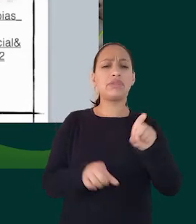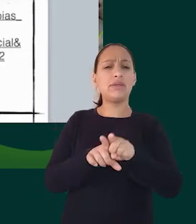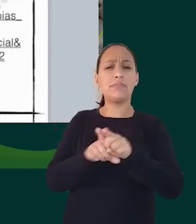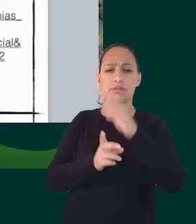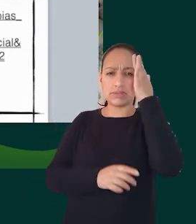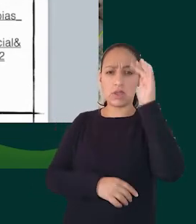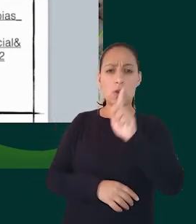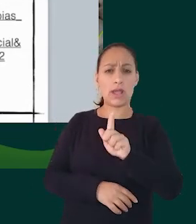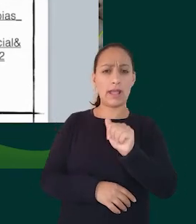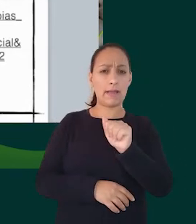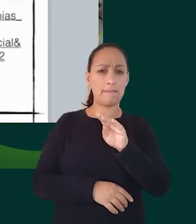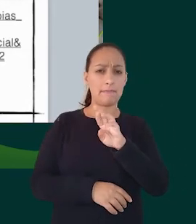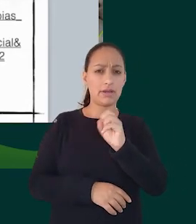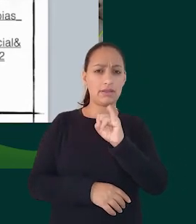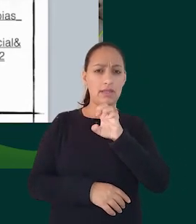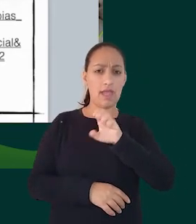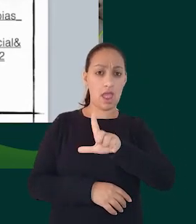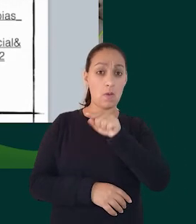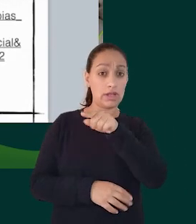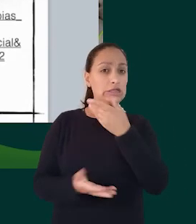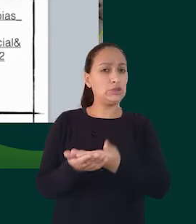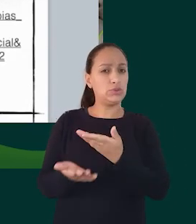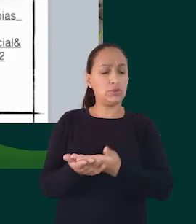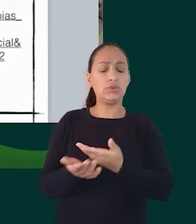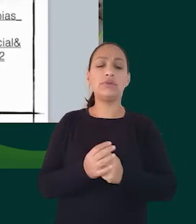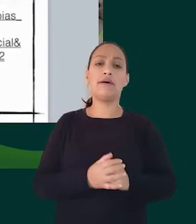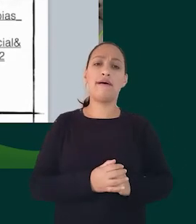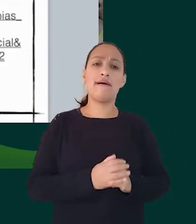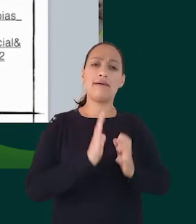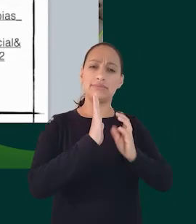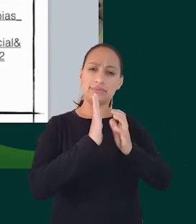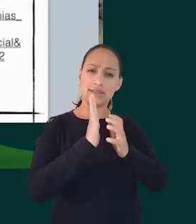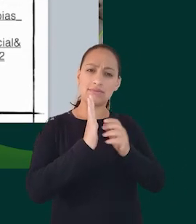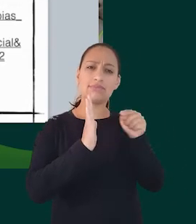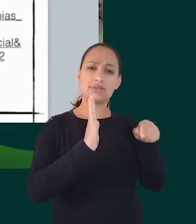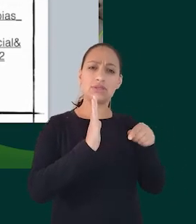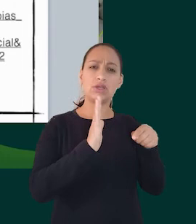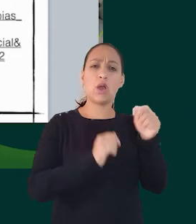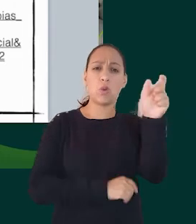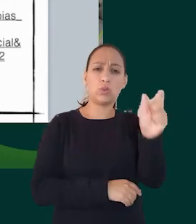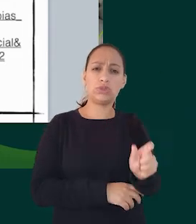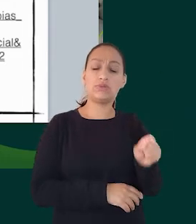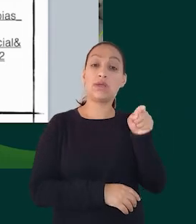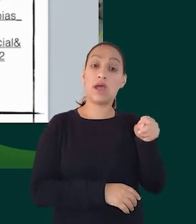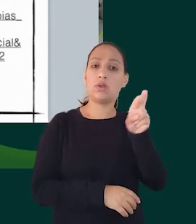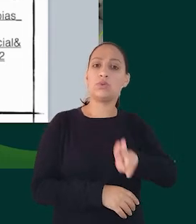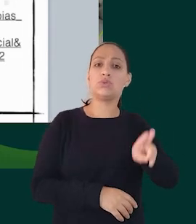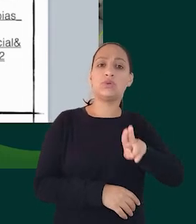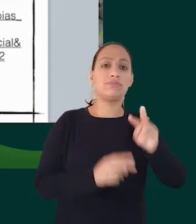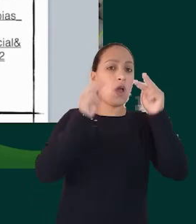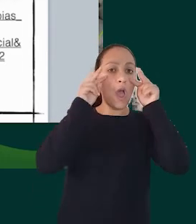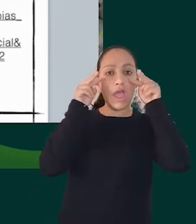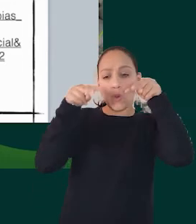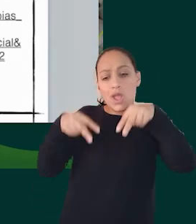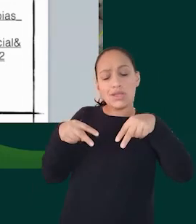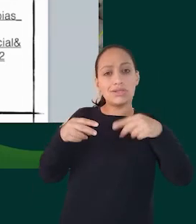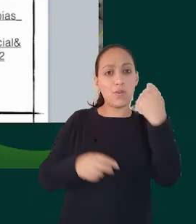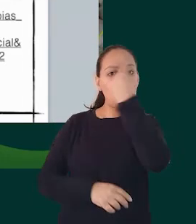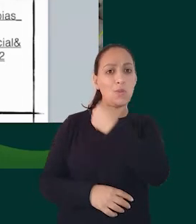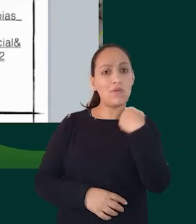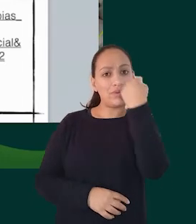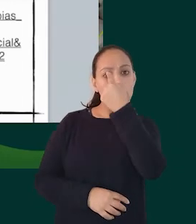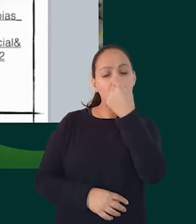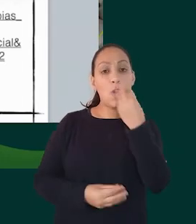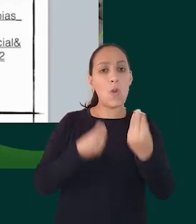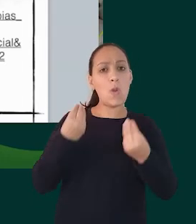reconhecia faces, e essa base de dados e os algoritmos que ela utilizou não reconheciam a face dela como um